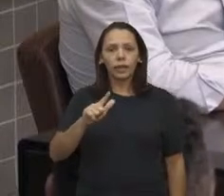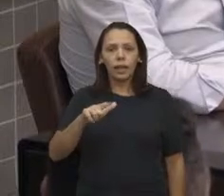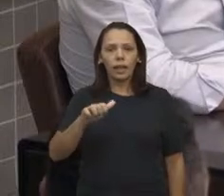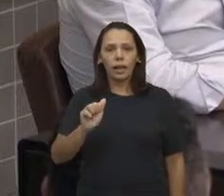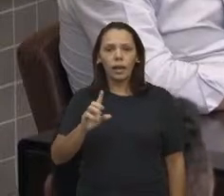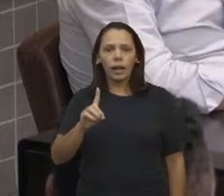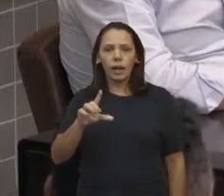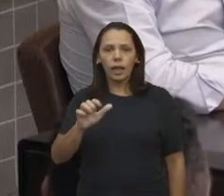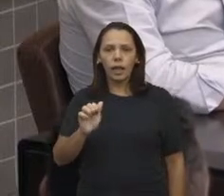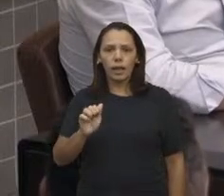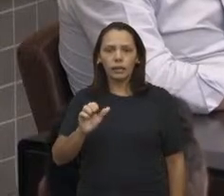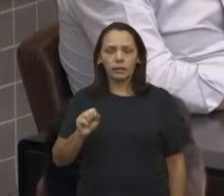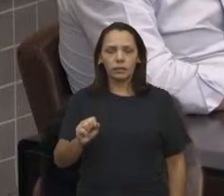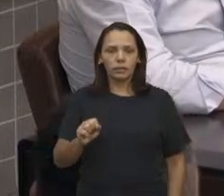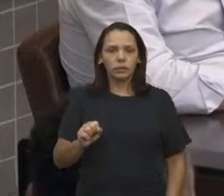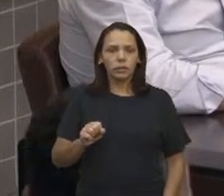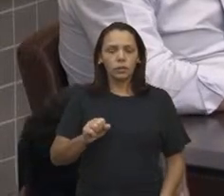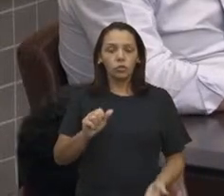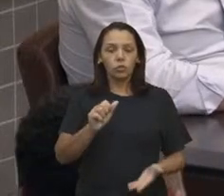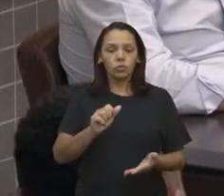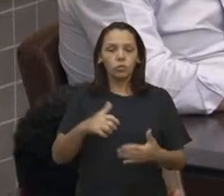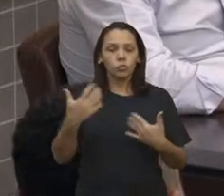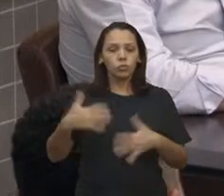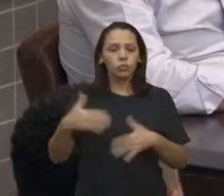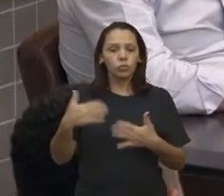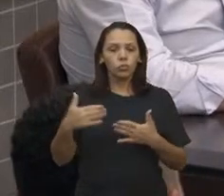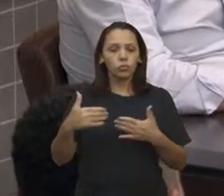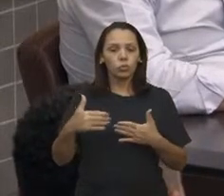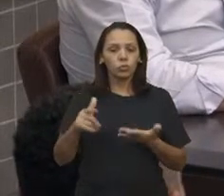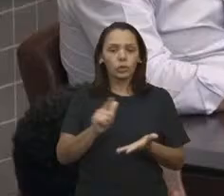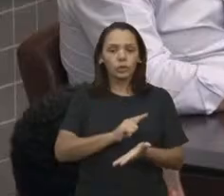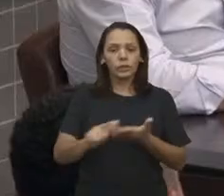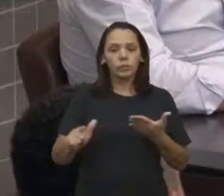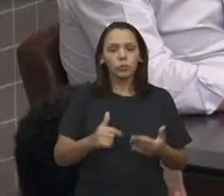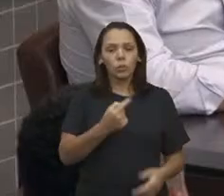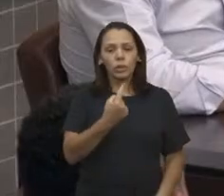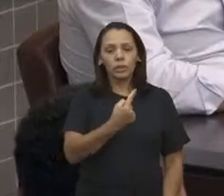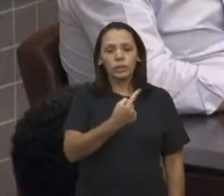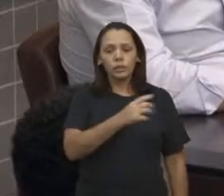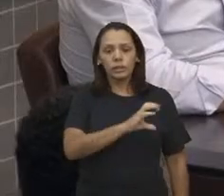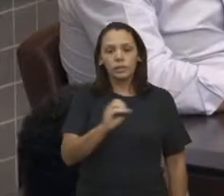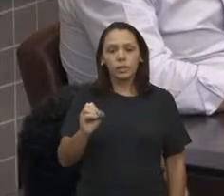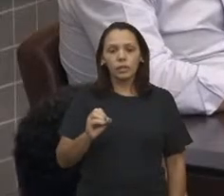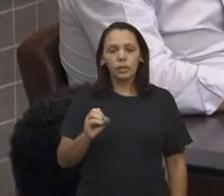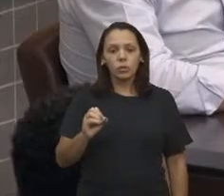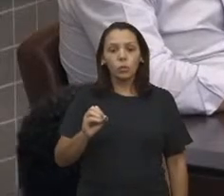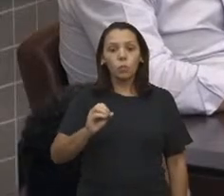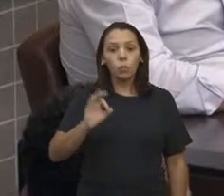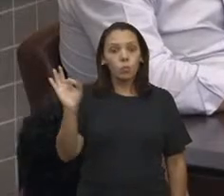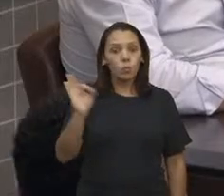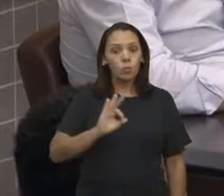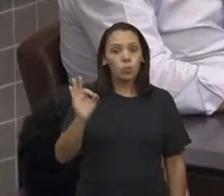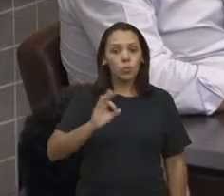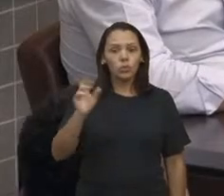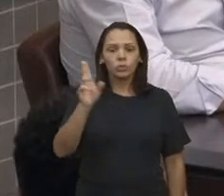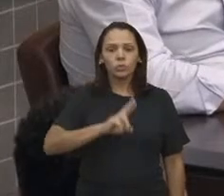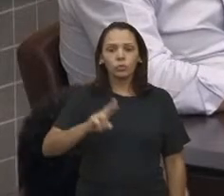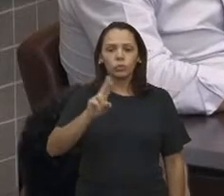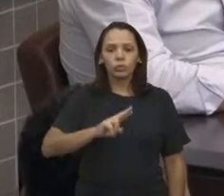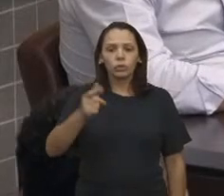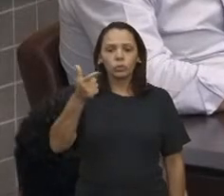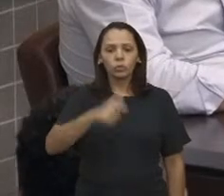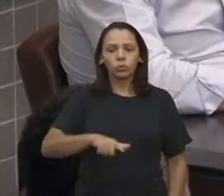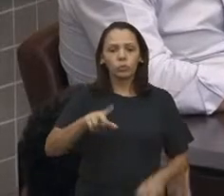E 100% desse material foi reciclado e aplicado nas estradas rurais. Tá? Só a título de curiosidade